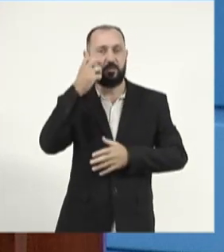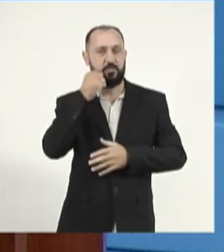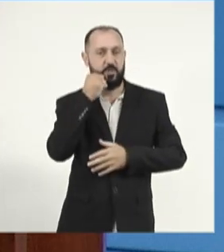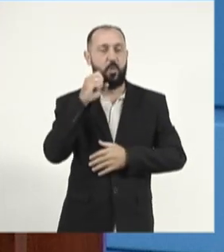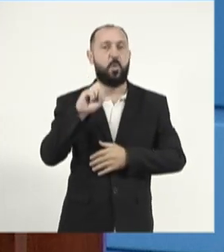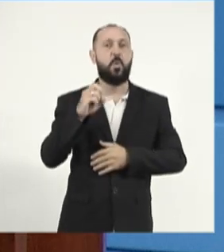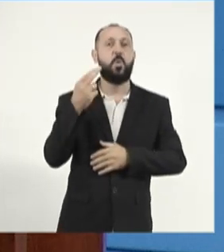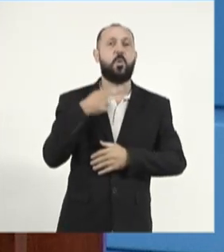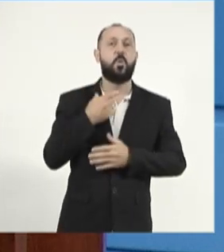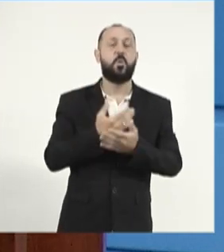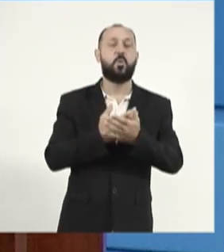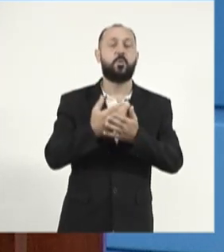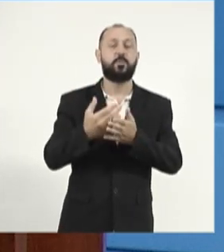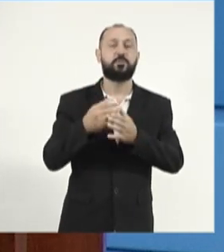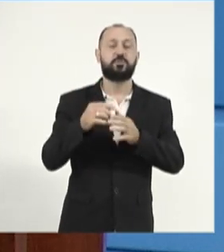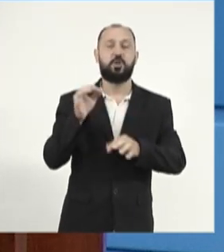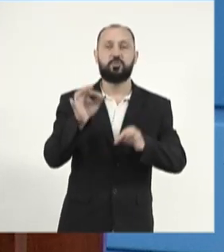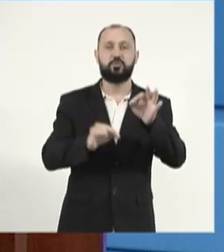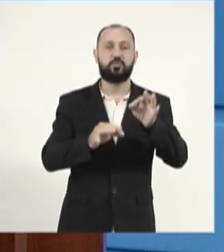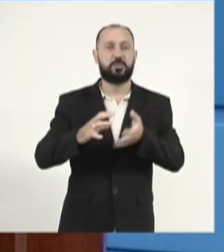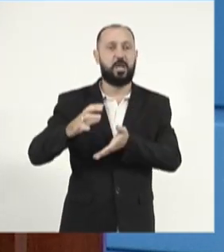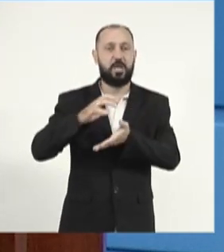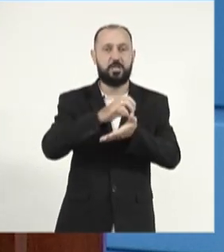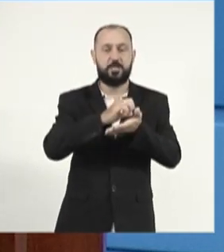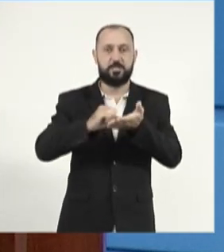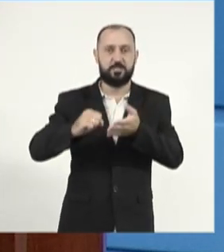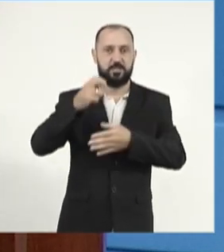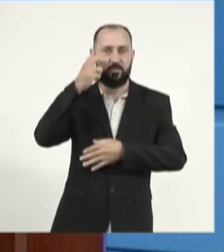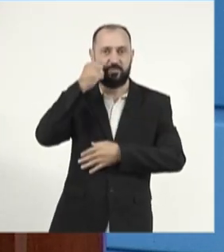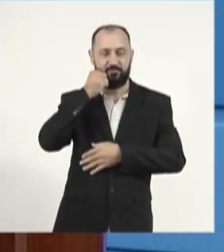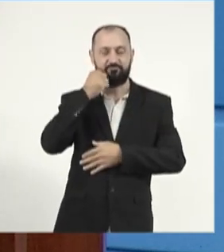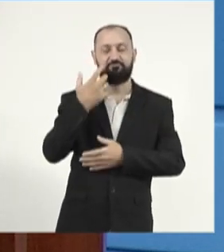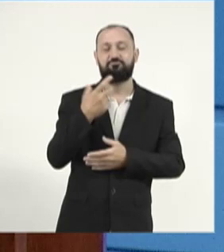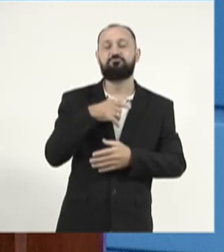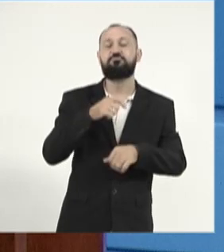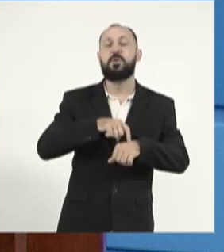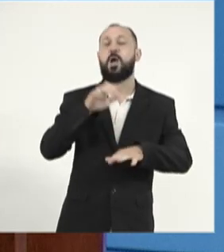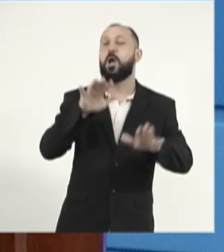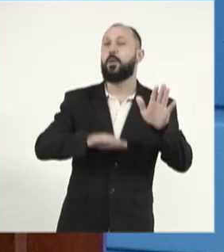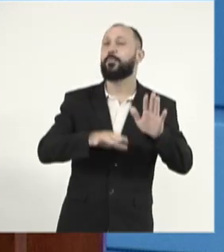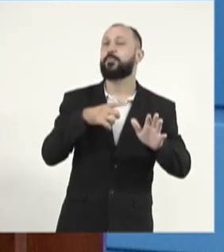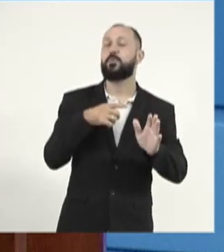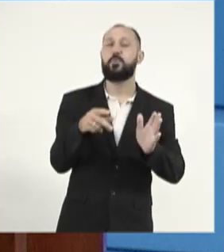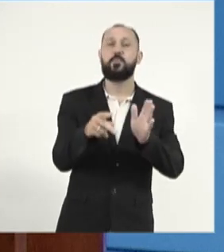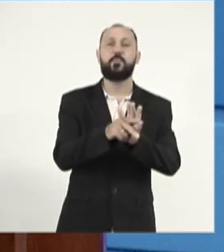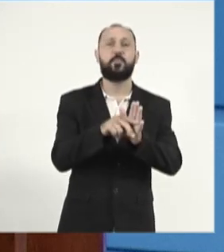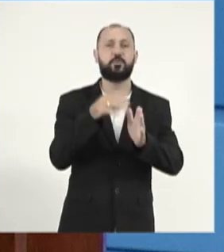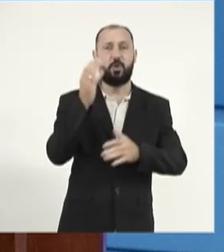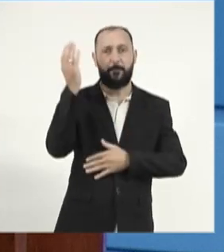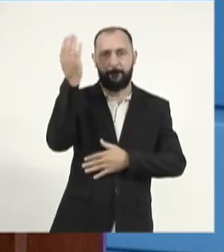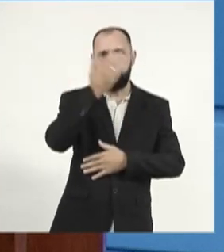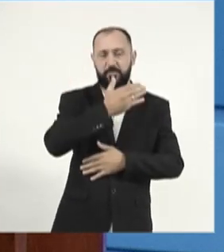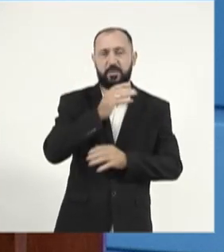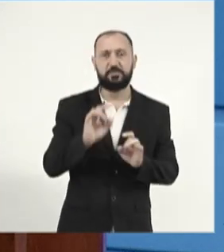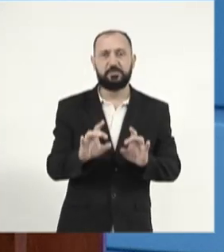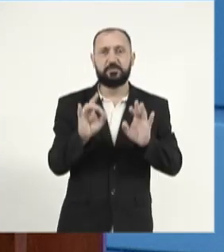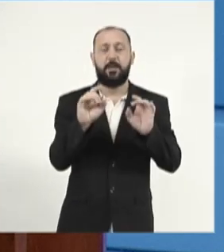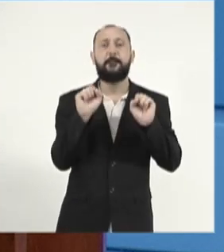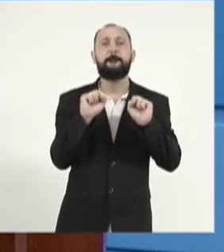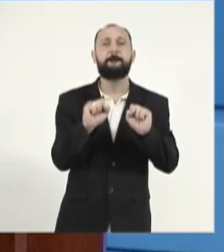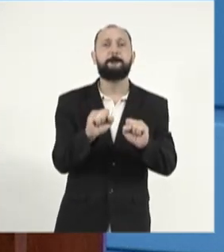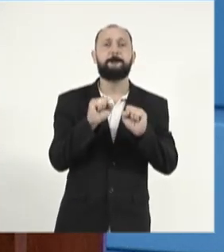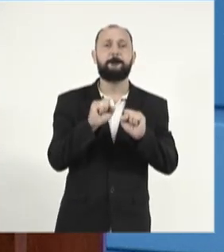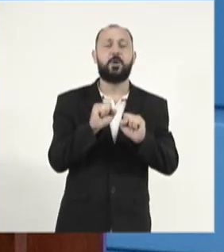da obtenção da guarda judiciais para fins de adoção. Em casos excepcionais, devidamente comprovados, poderão